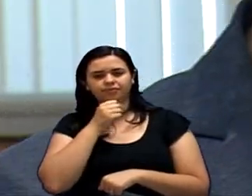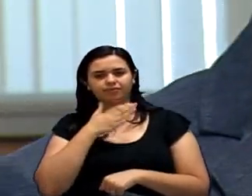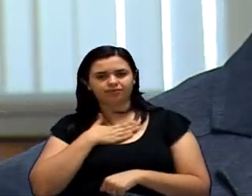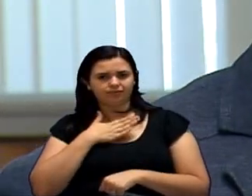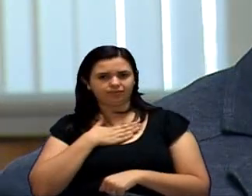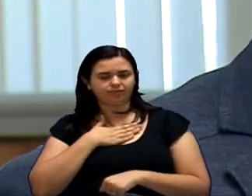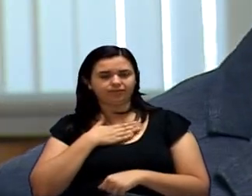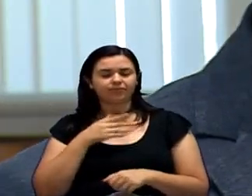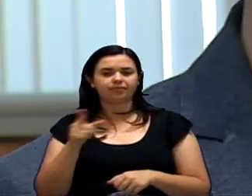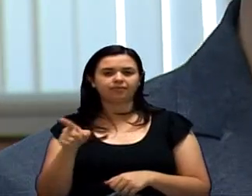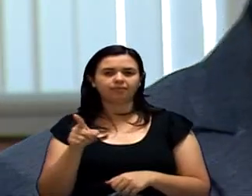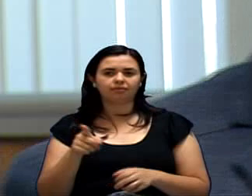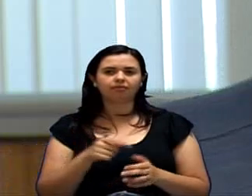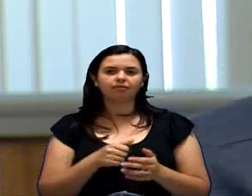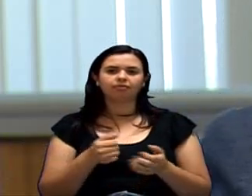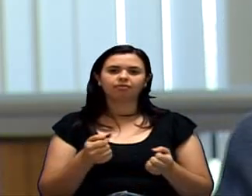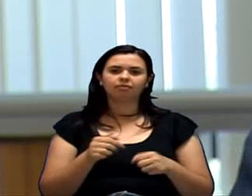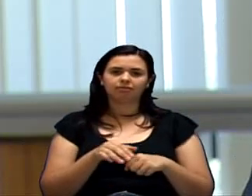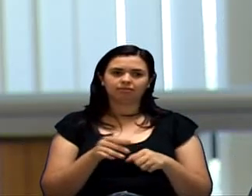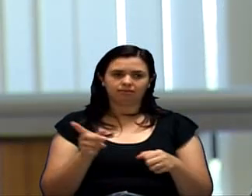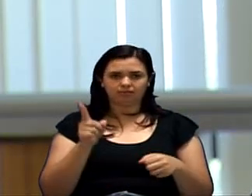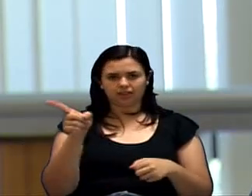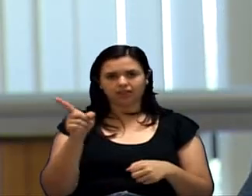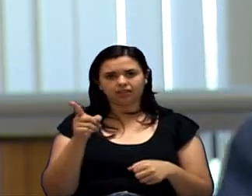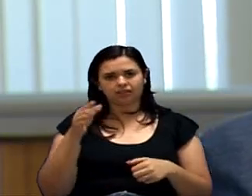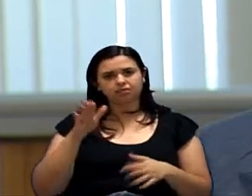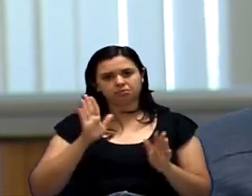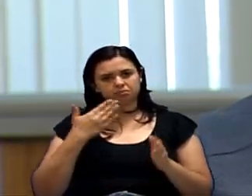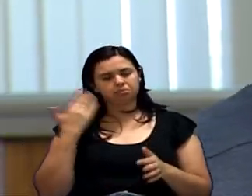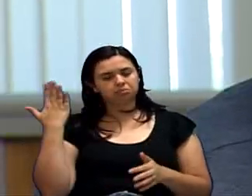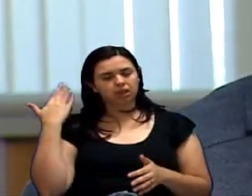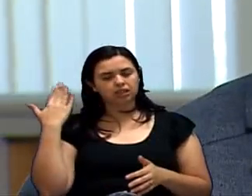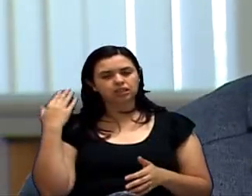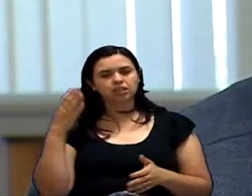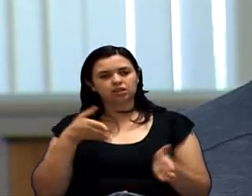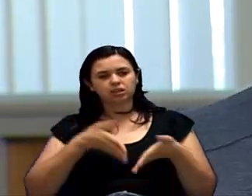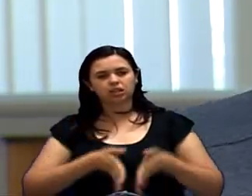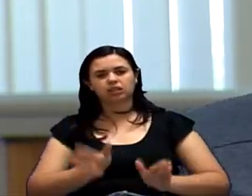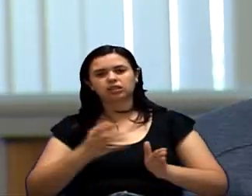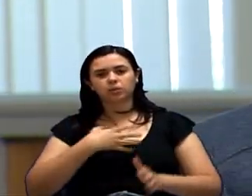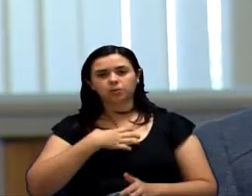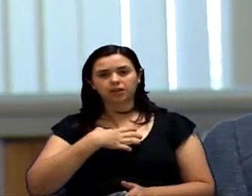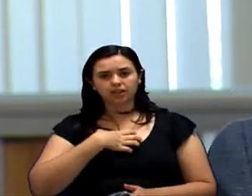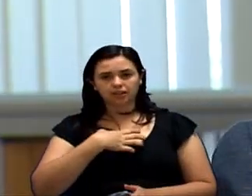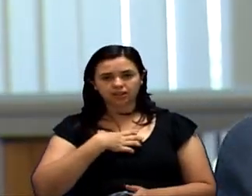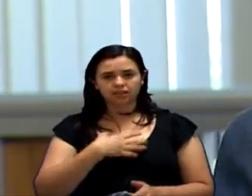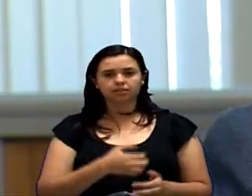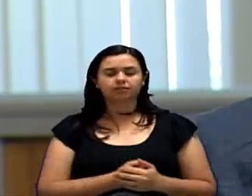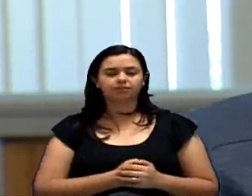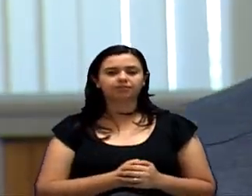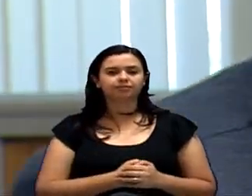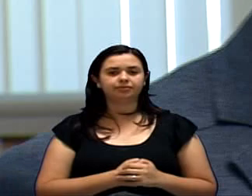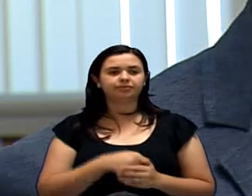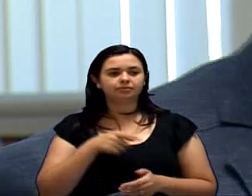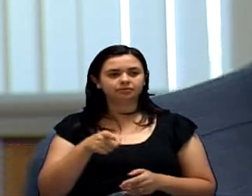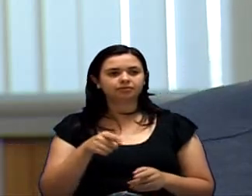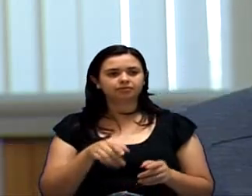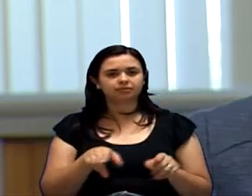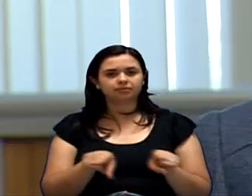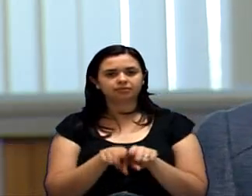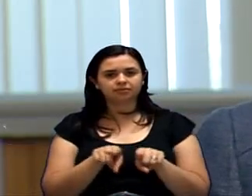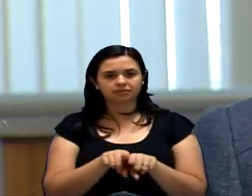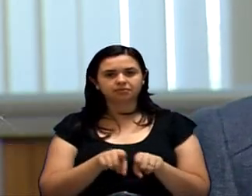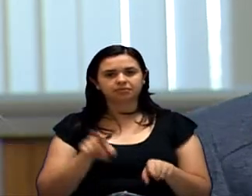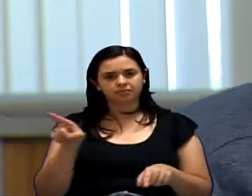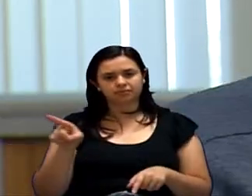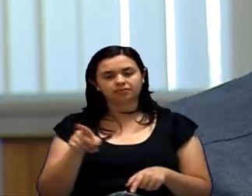Paulo, em Minas Gerais, né, uma cidadezinha pequena, mas ela é baiana, né, passou quase toda a sua vida ali residindo na Bahia, e ela é da Índio Pataxó. Minha